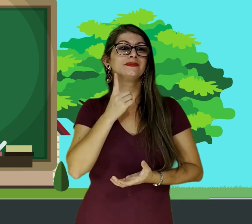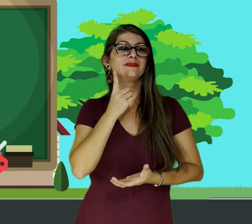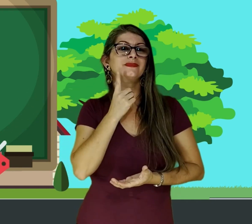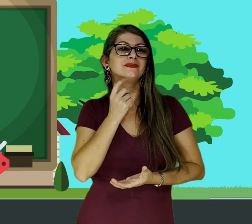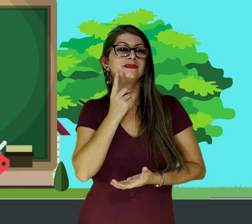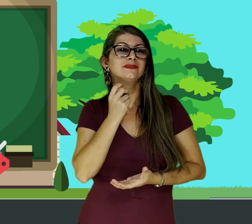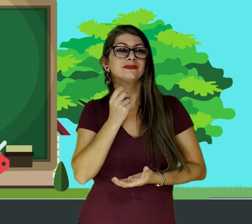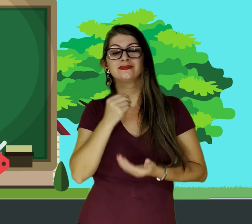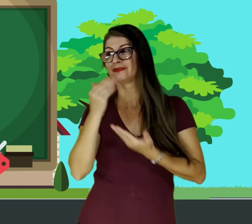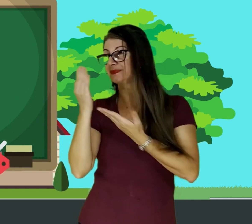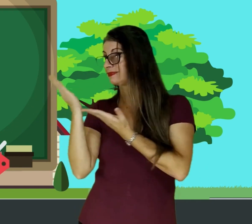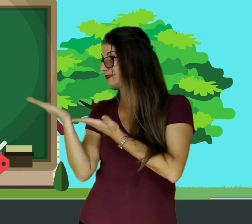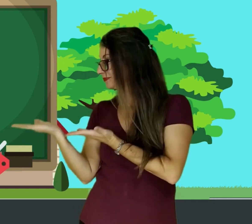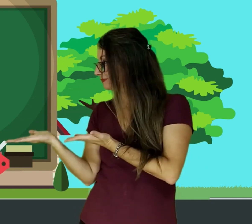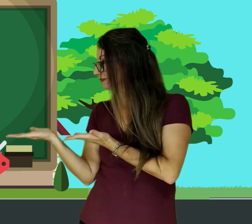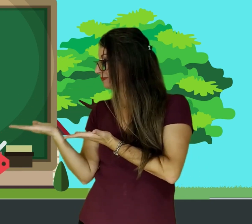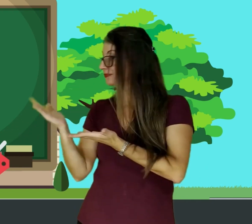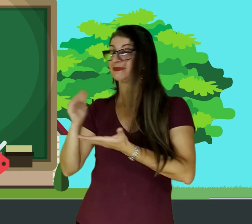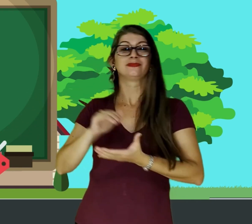Tia Só,